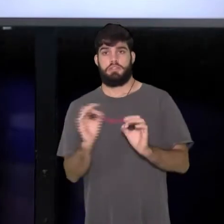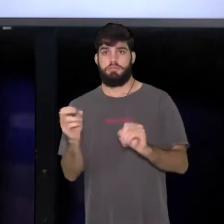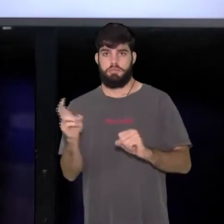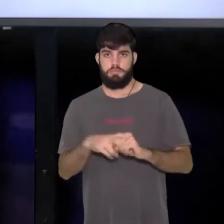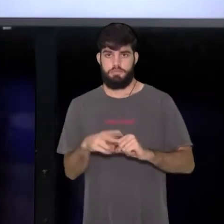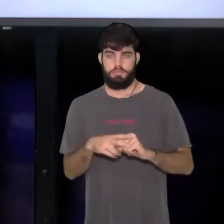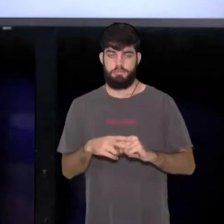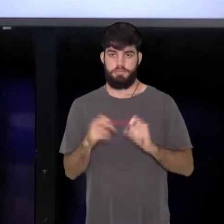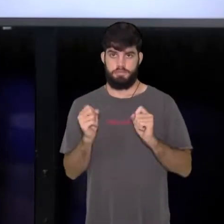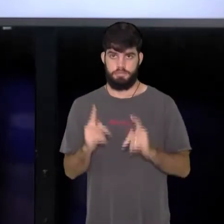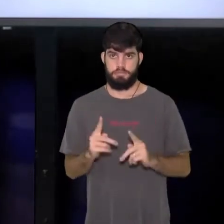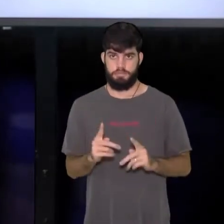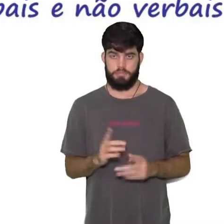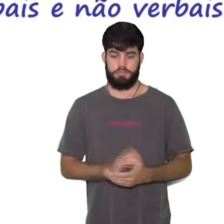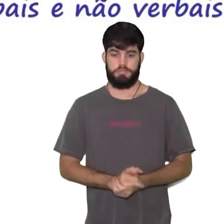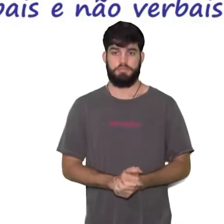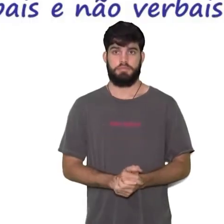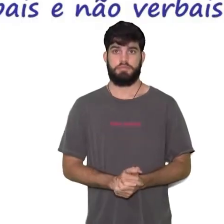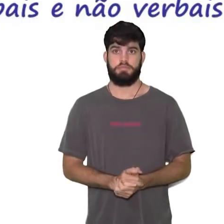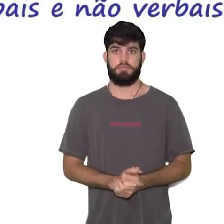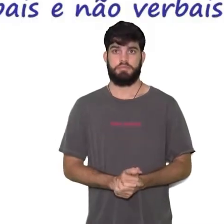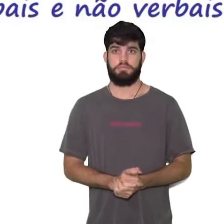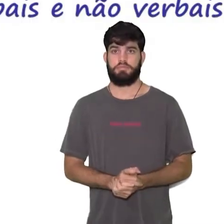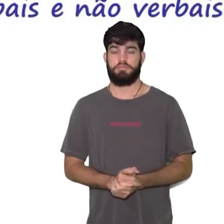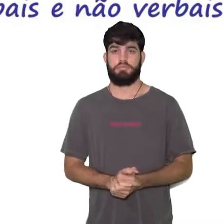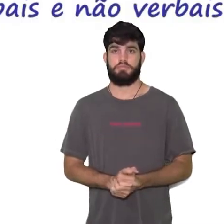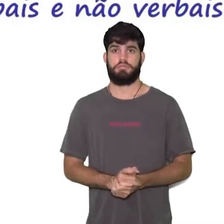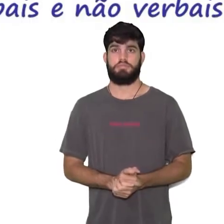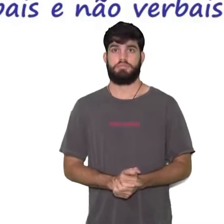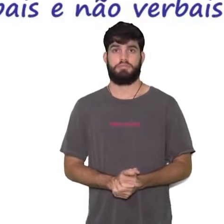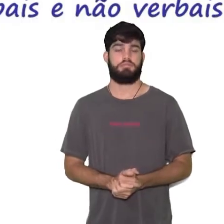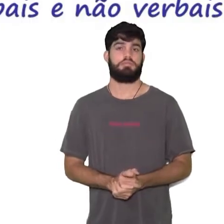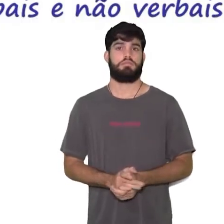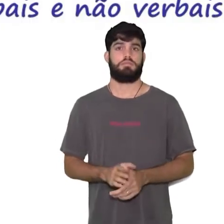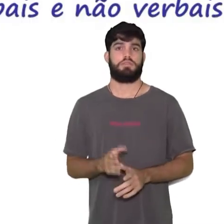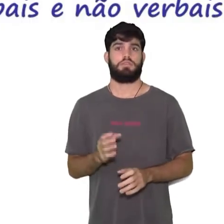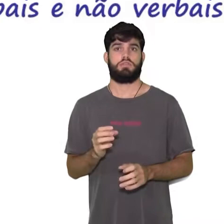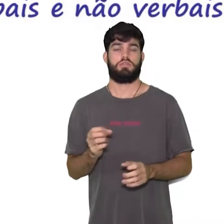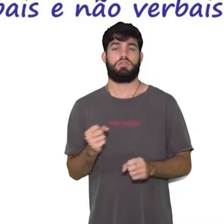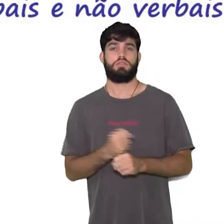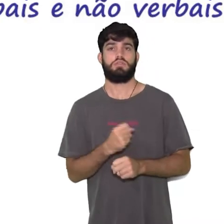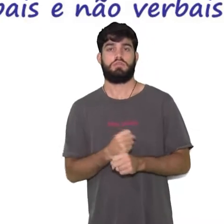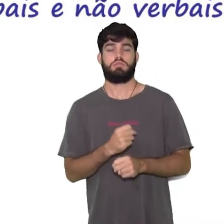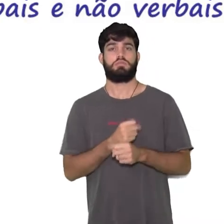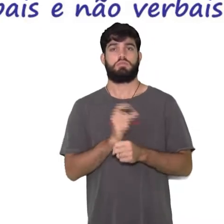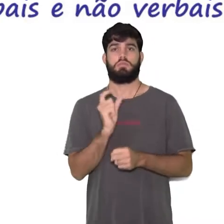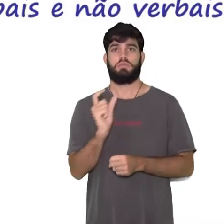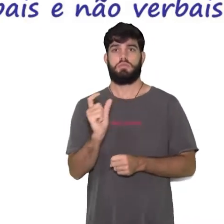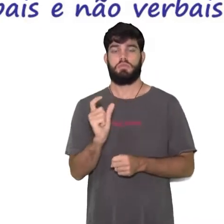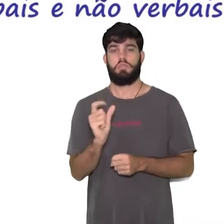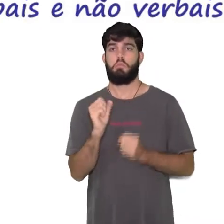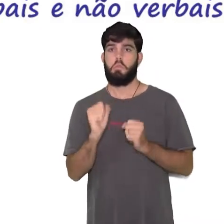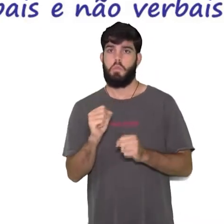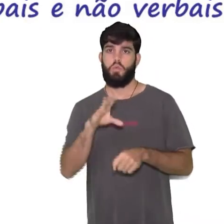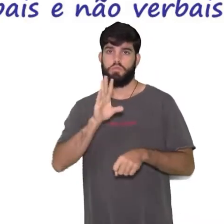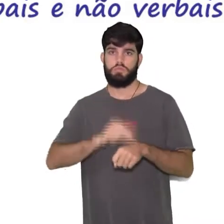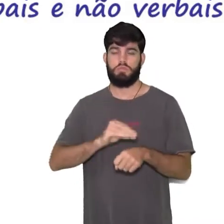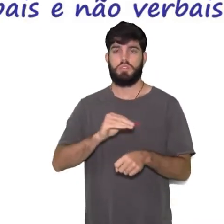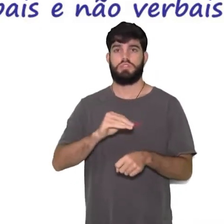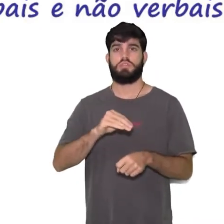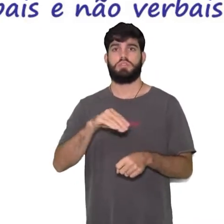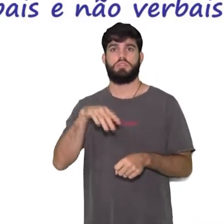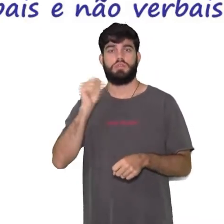Então, fechando, linguagem verbal, formado de palavras, não verbal pode ser com imagens, sons,